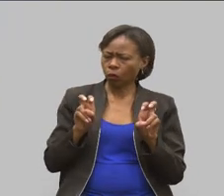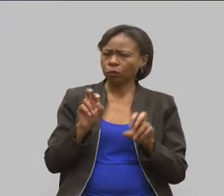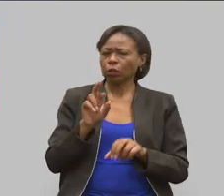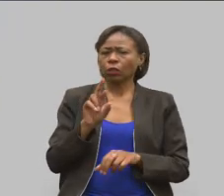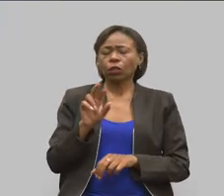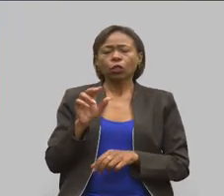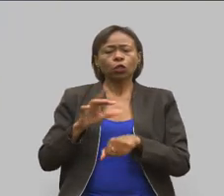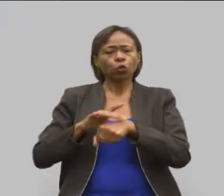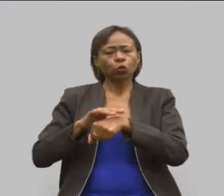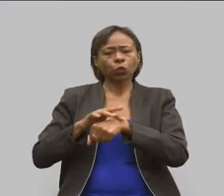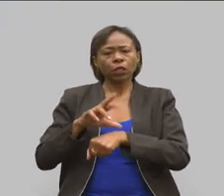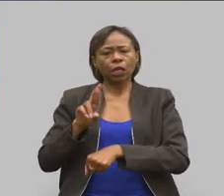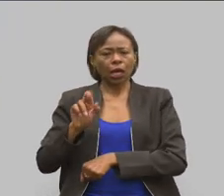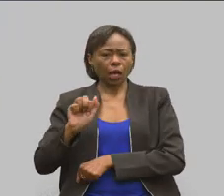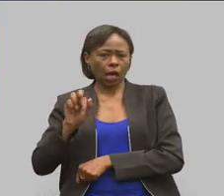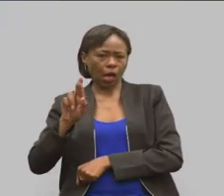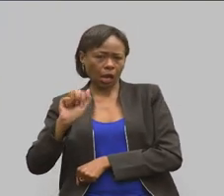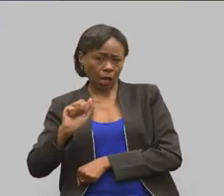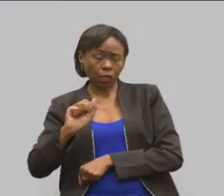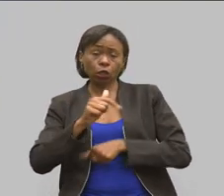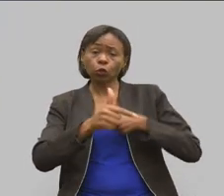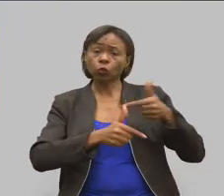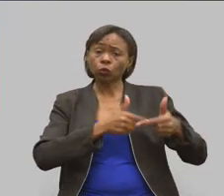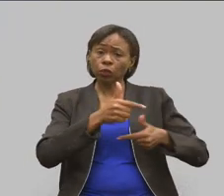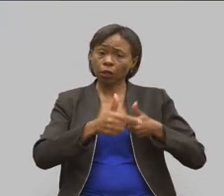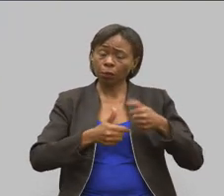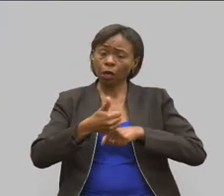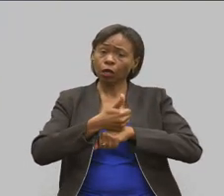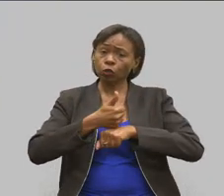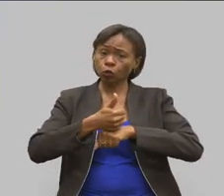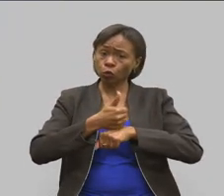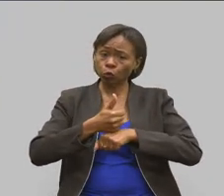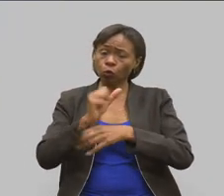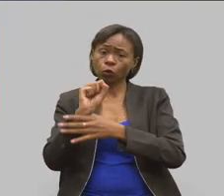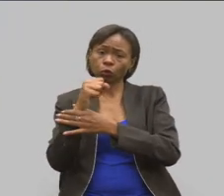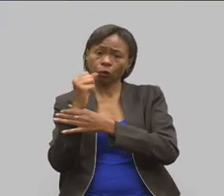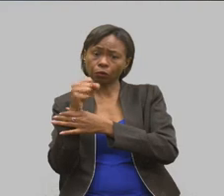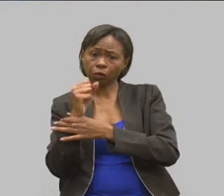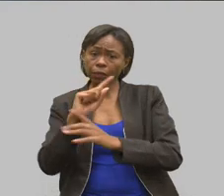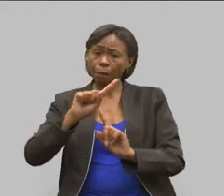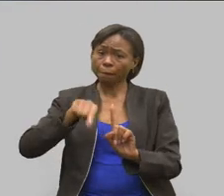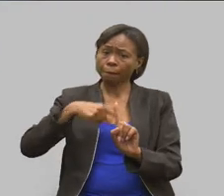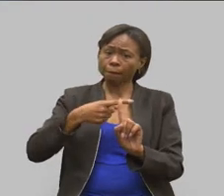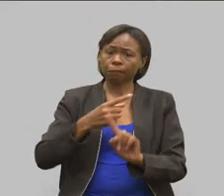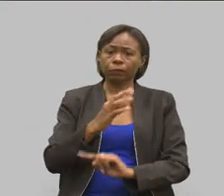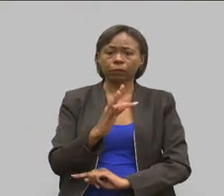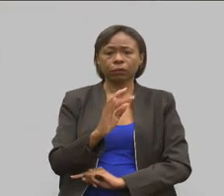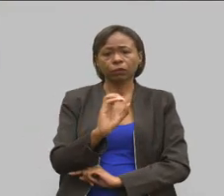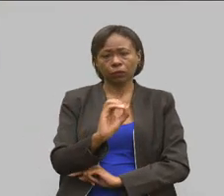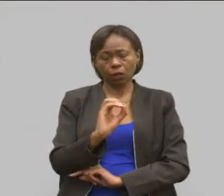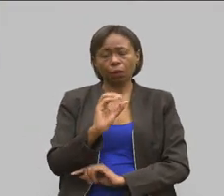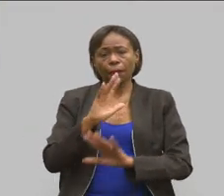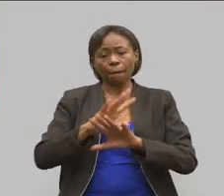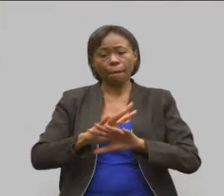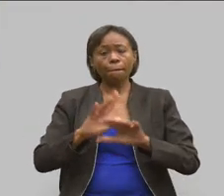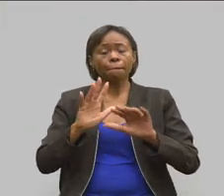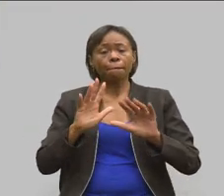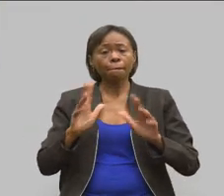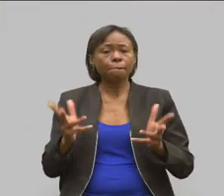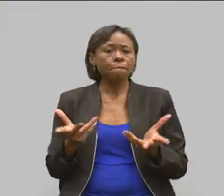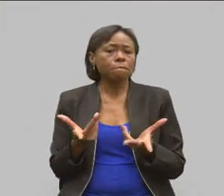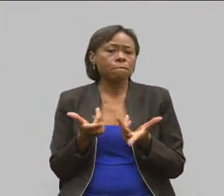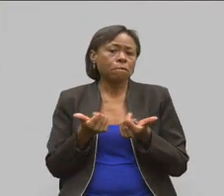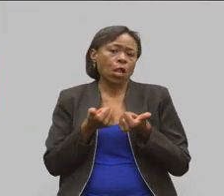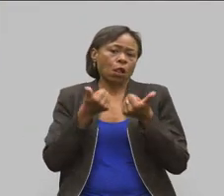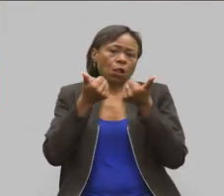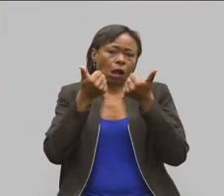trabalho do fisioterapeuta e do terapeuta ocupacional na melhoria da qualidade de vida das